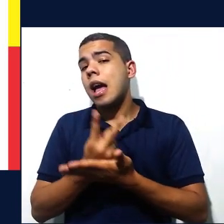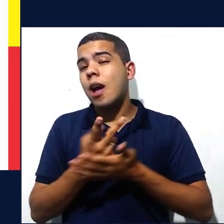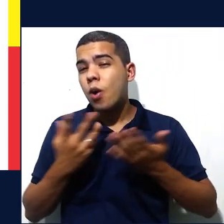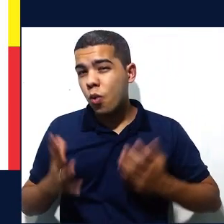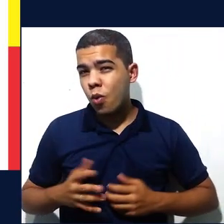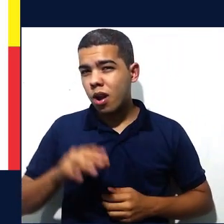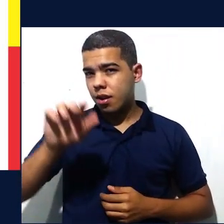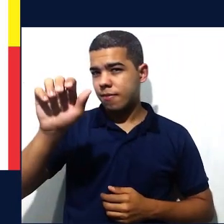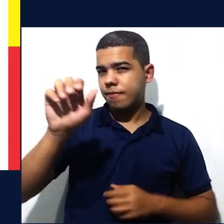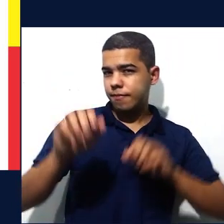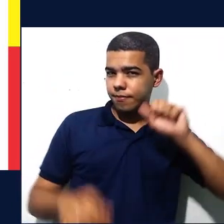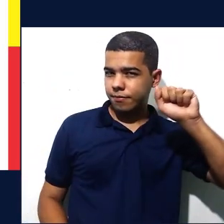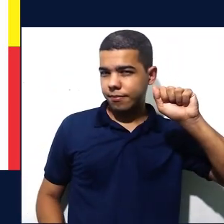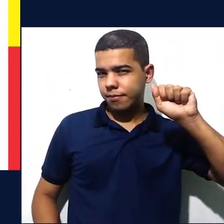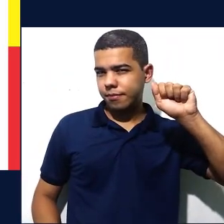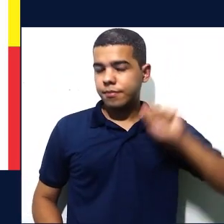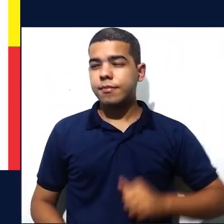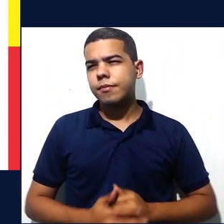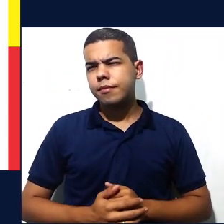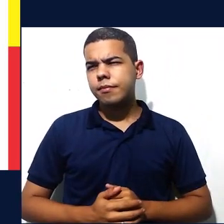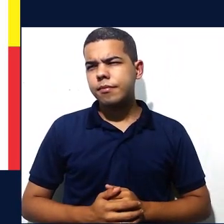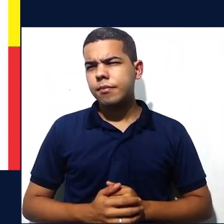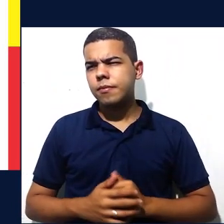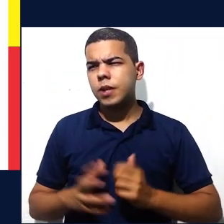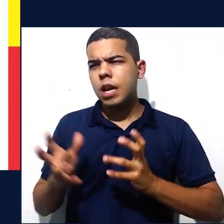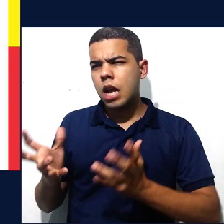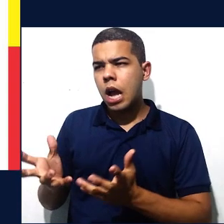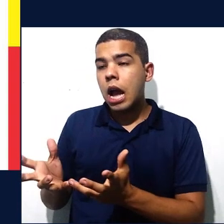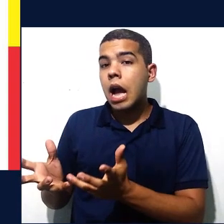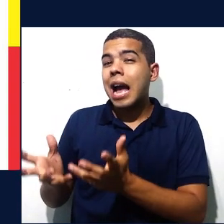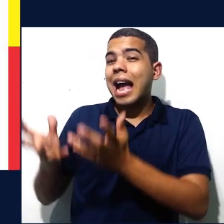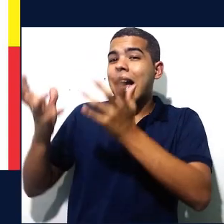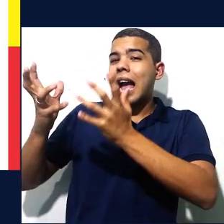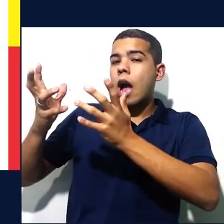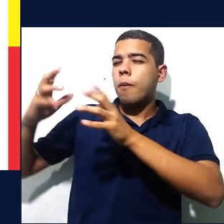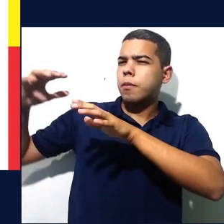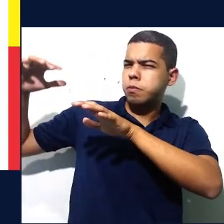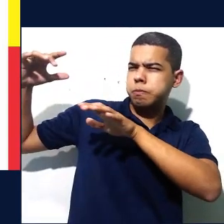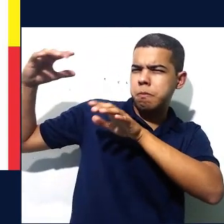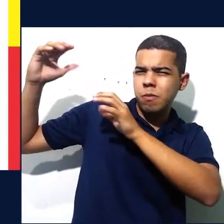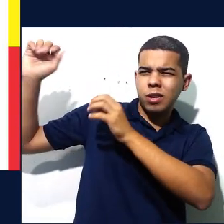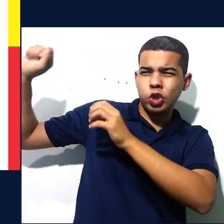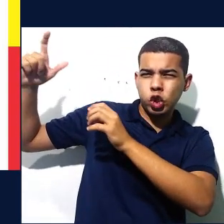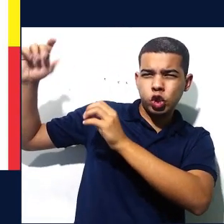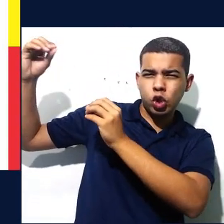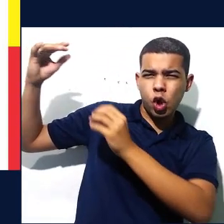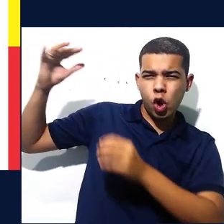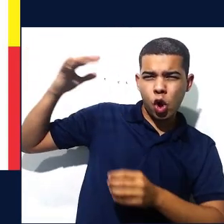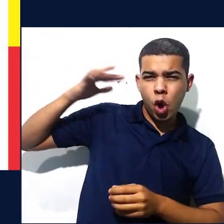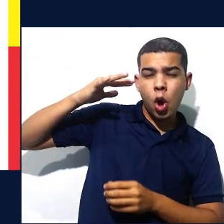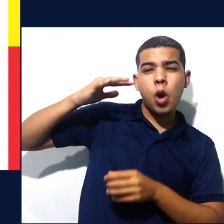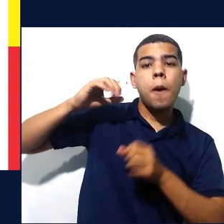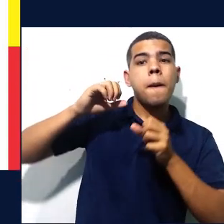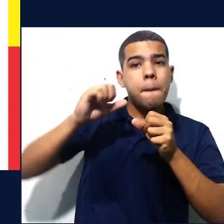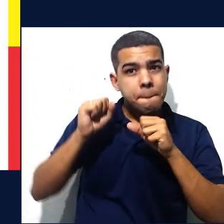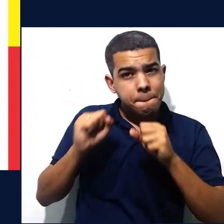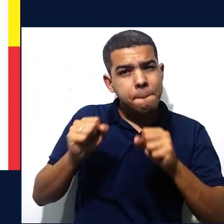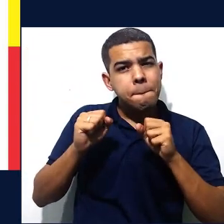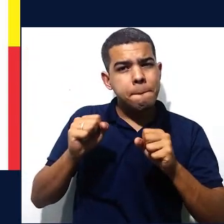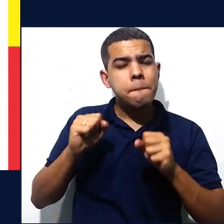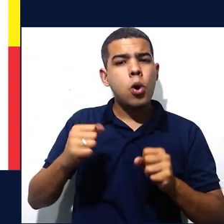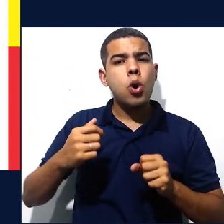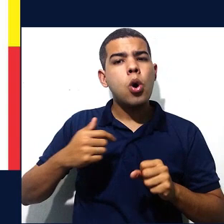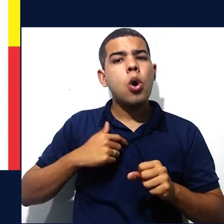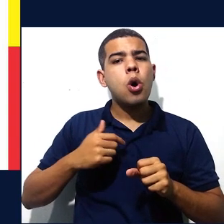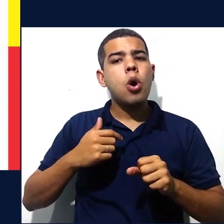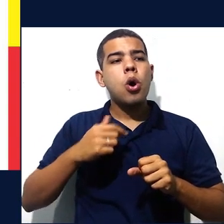na alternativa A eu tenho o aumento da quantidade de raios ultravioleta pode contribuir para o aumento